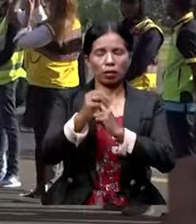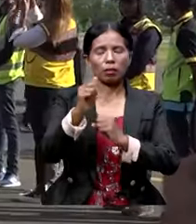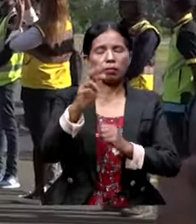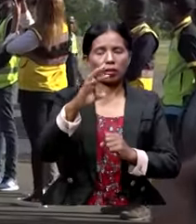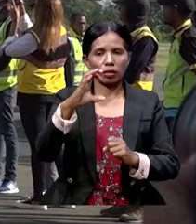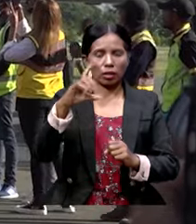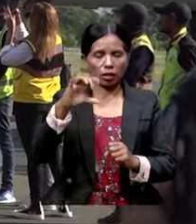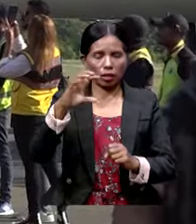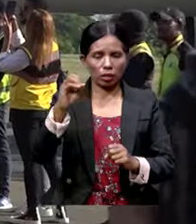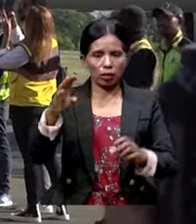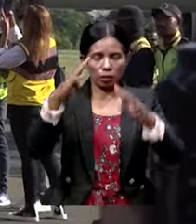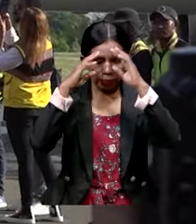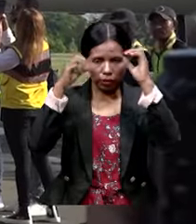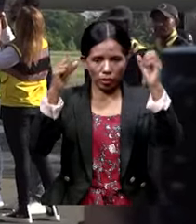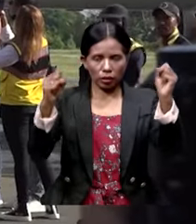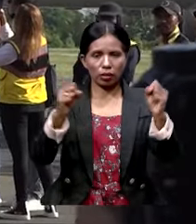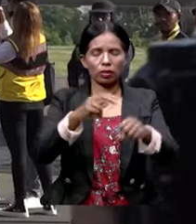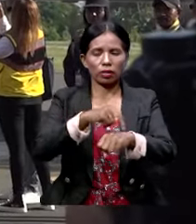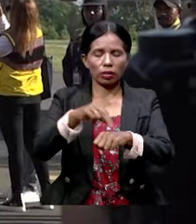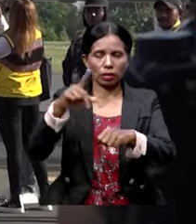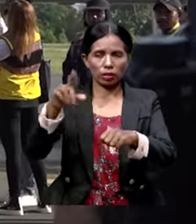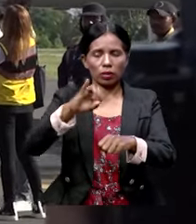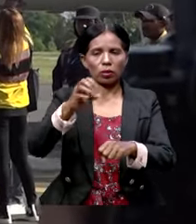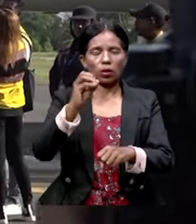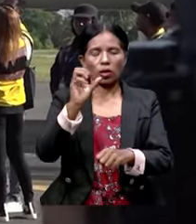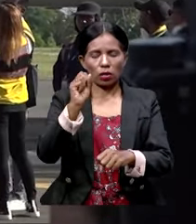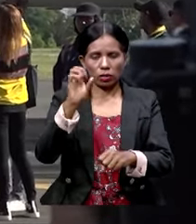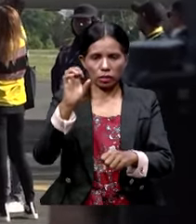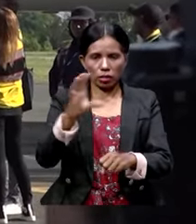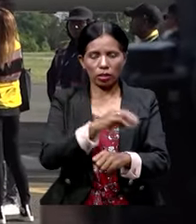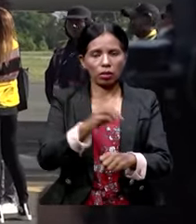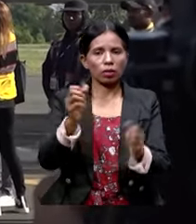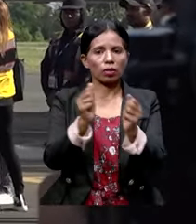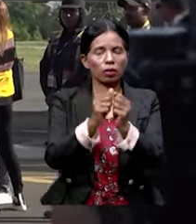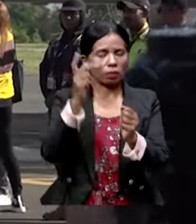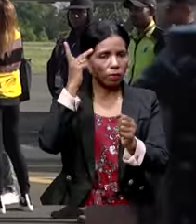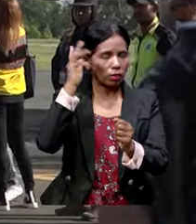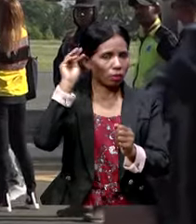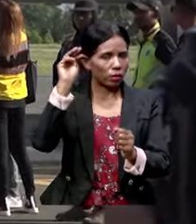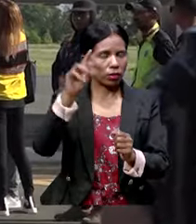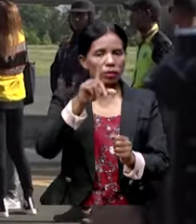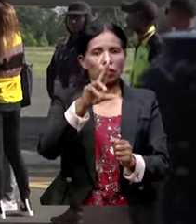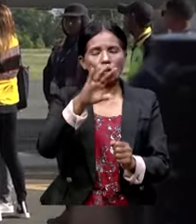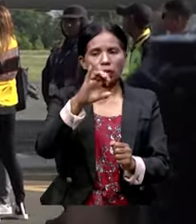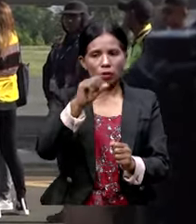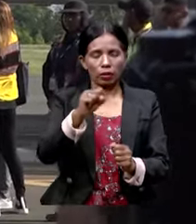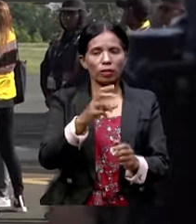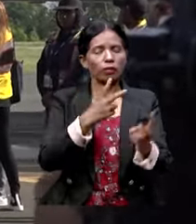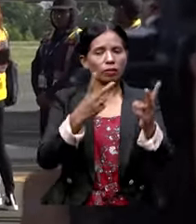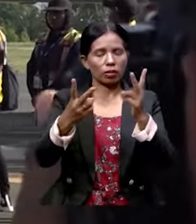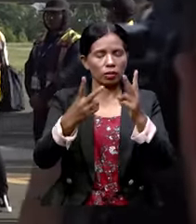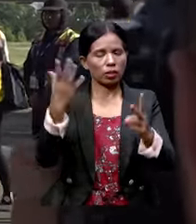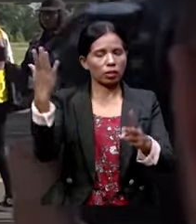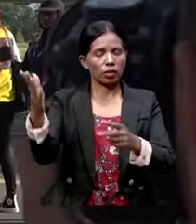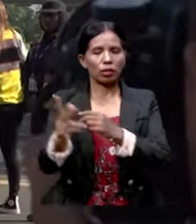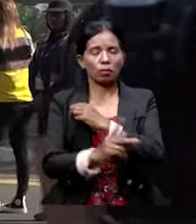Sousa, Presidente da Assembleia Nacional, José Pedro Aquiar Branco, no Primeiro-Ministro, Luís Montenegro. Além da visita em Portugal,